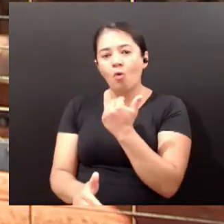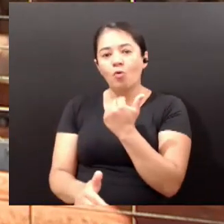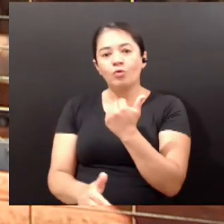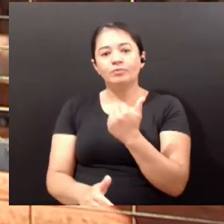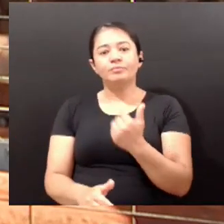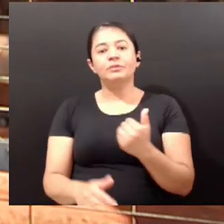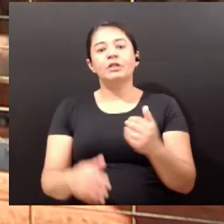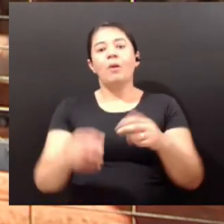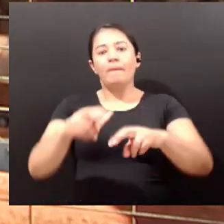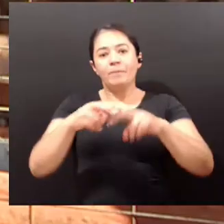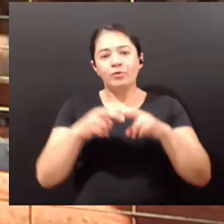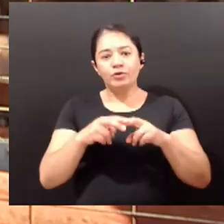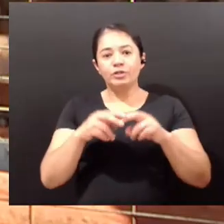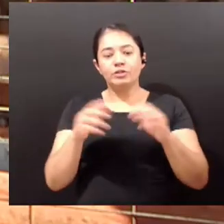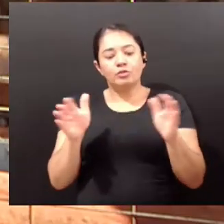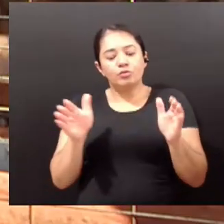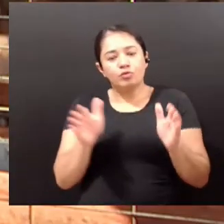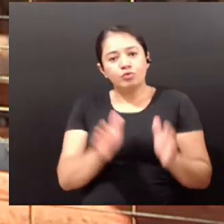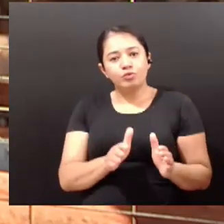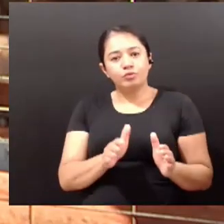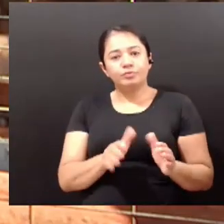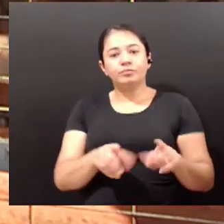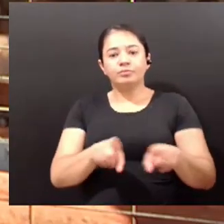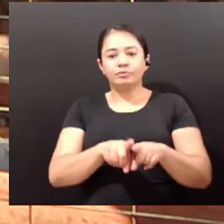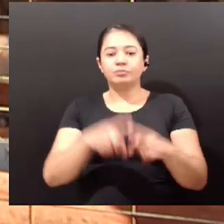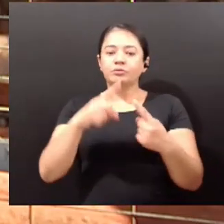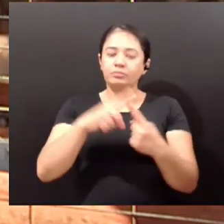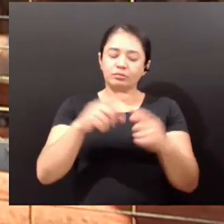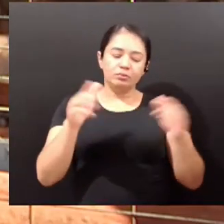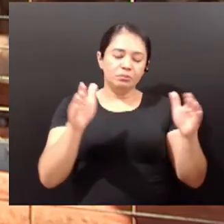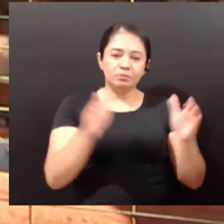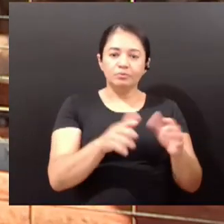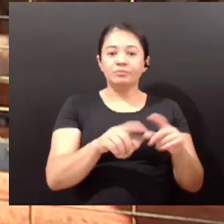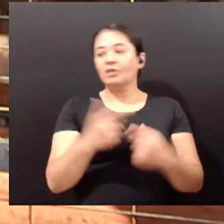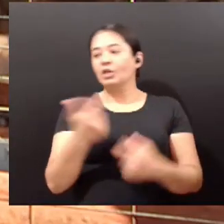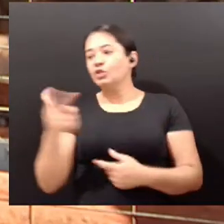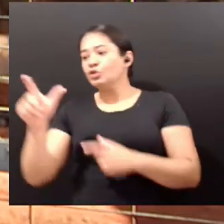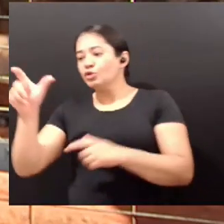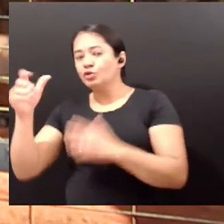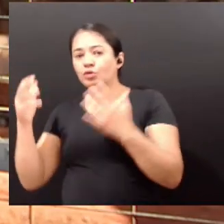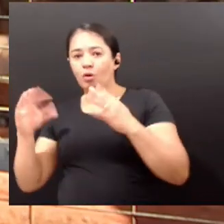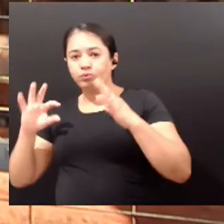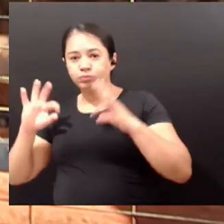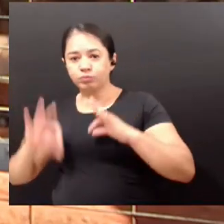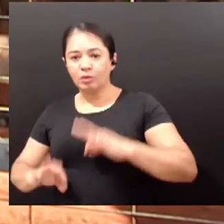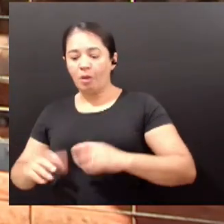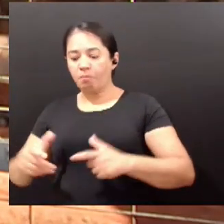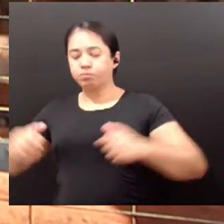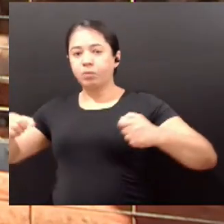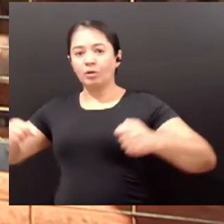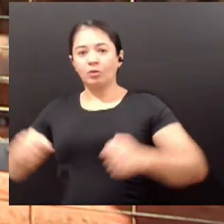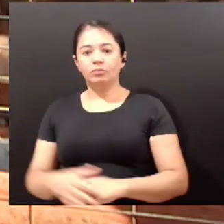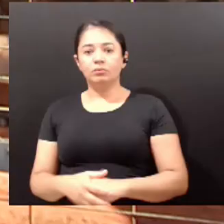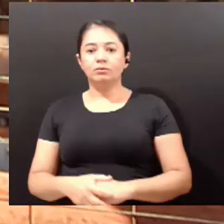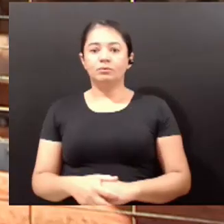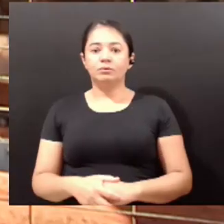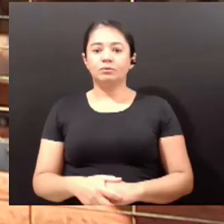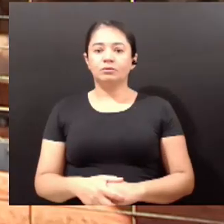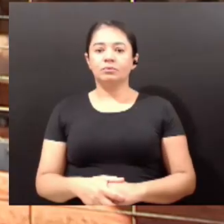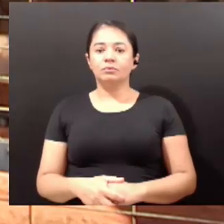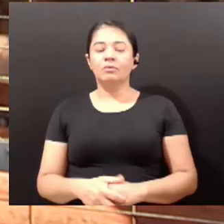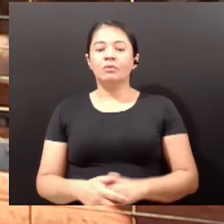são subespécies menores. E tem bicho que fica com um porte maior. Por exemplo, tem uma